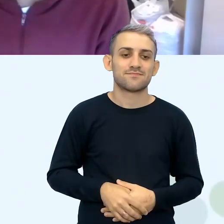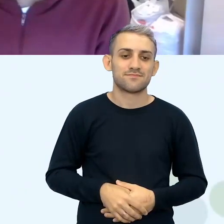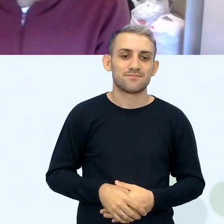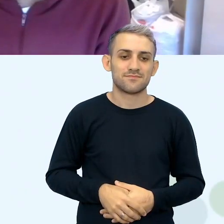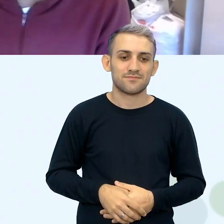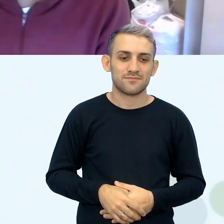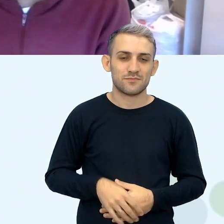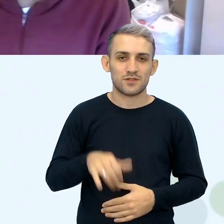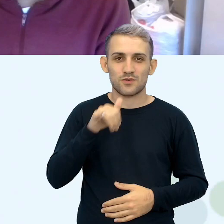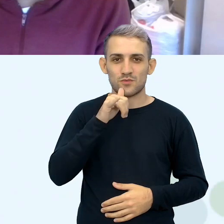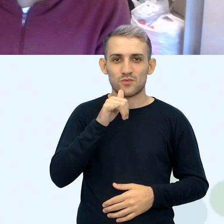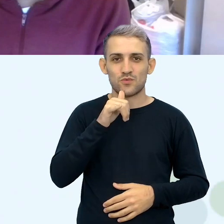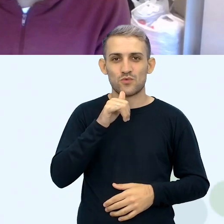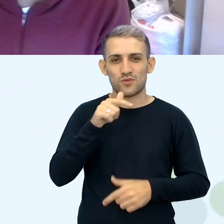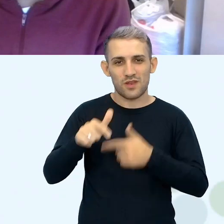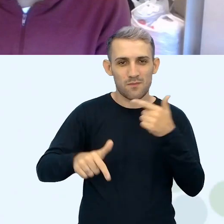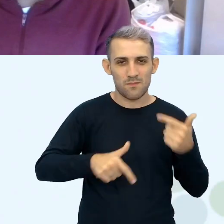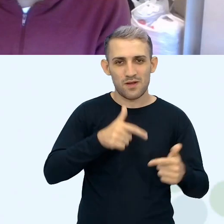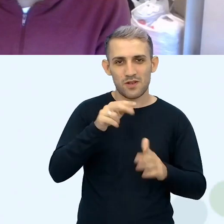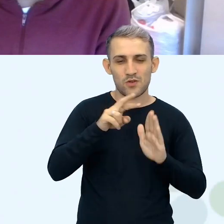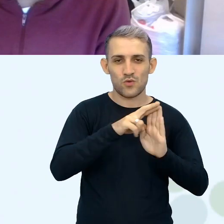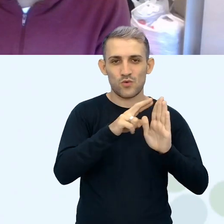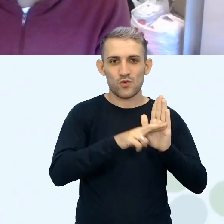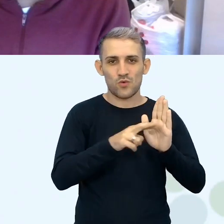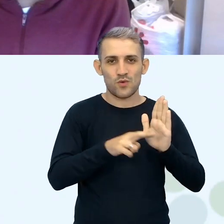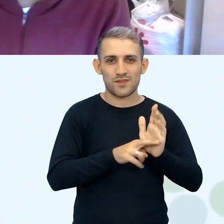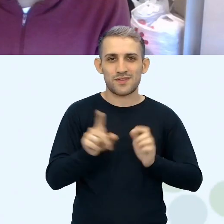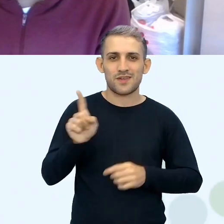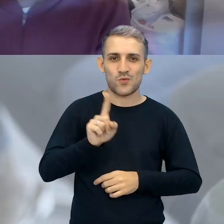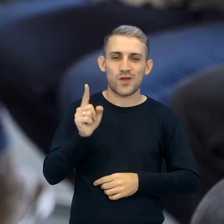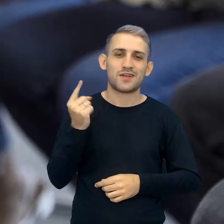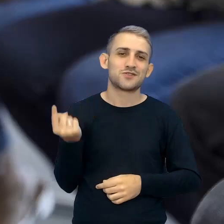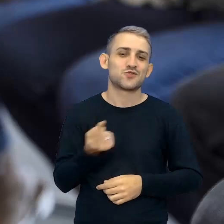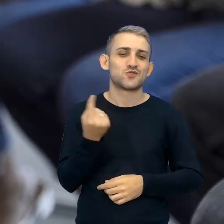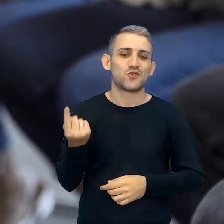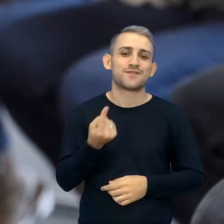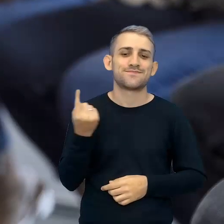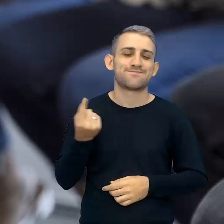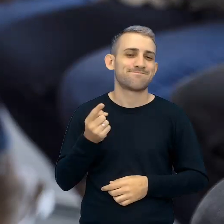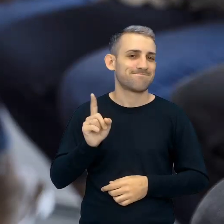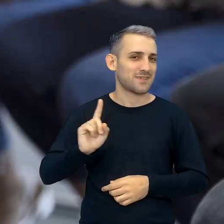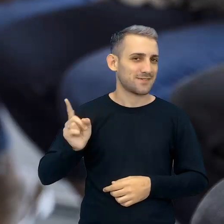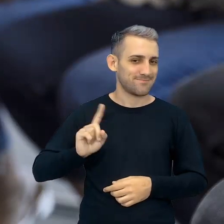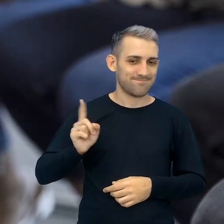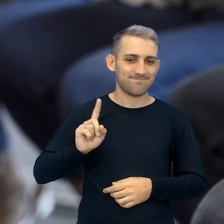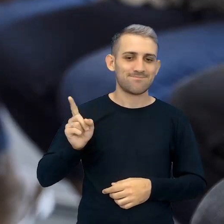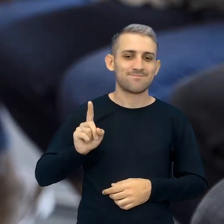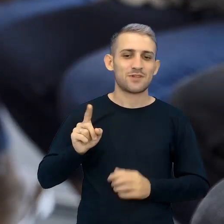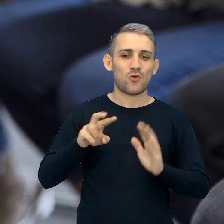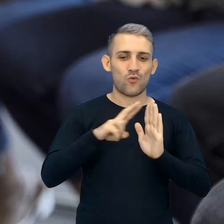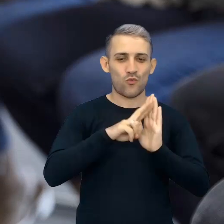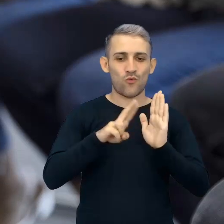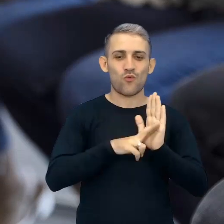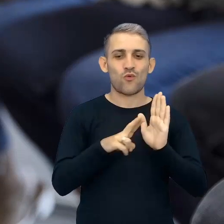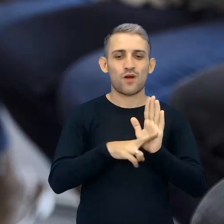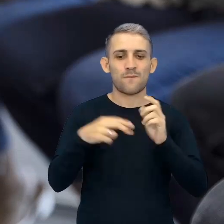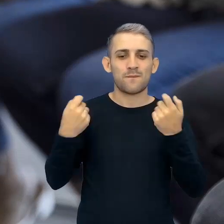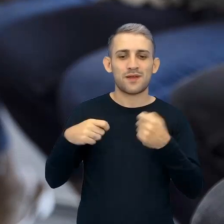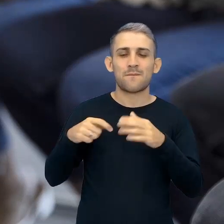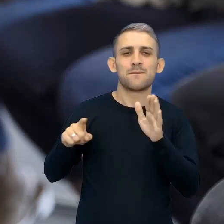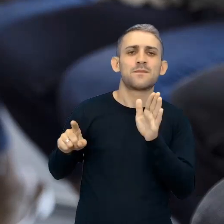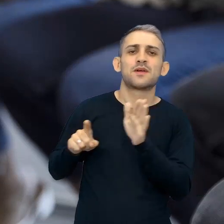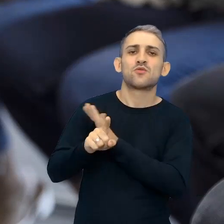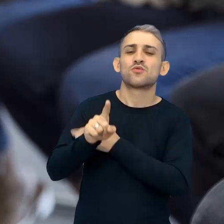do roteirista não é um trabalho solitário, como é do escritor, né, do livro, o roteirista vai ter que perguntar também,